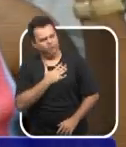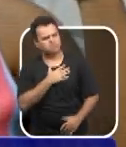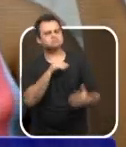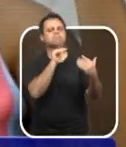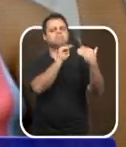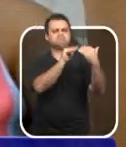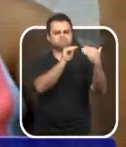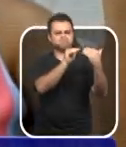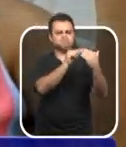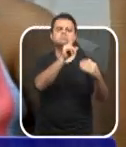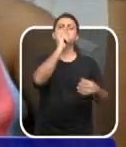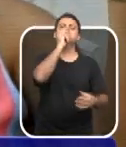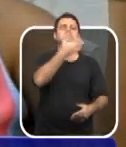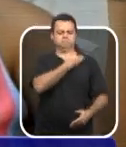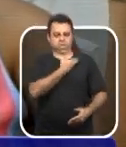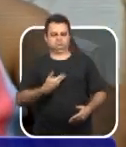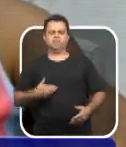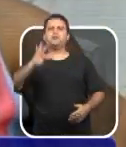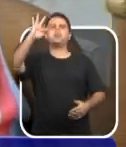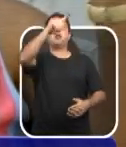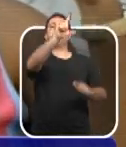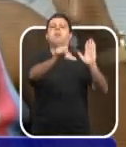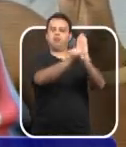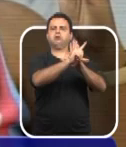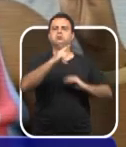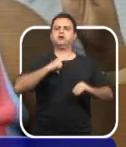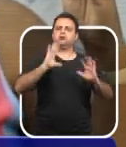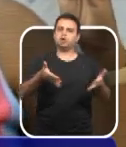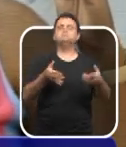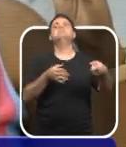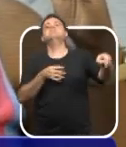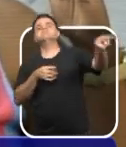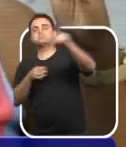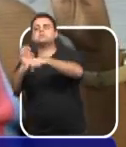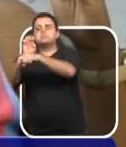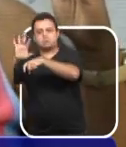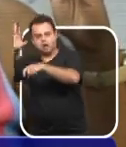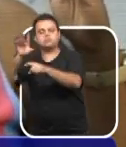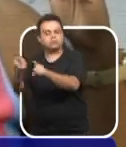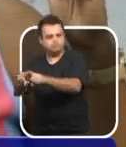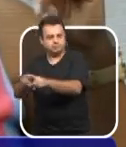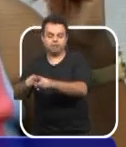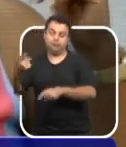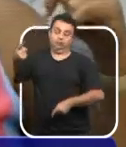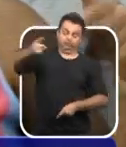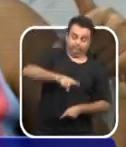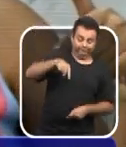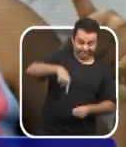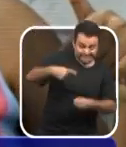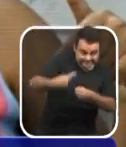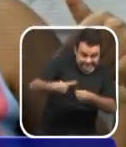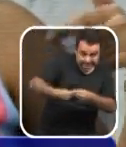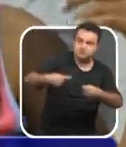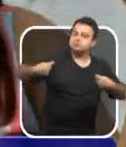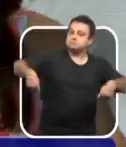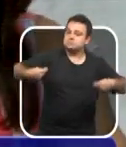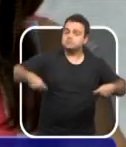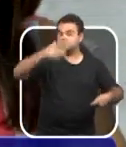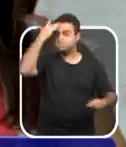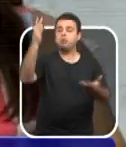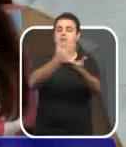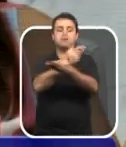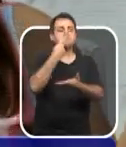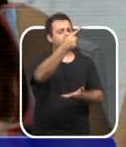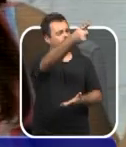está lá na nível federal, ele tem que acontecer no estado e tem que ser efetuado no município. Porque às vezes as pessoas não entendem isso, mas já é uma